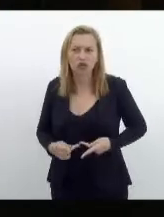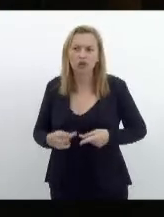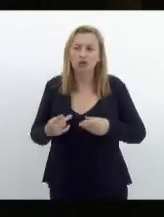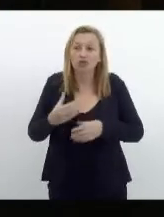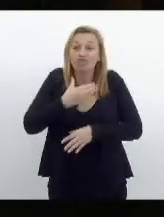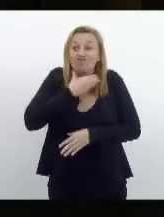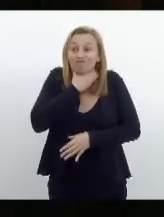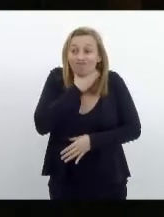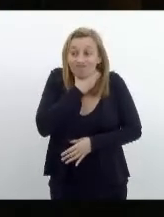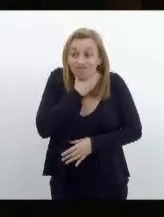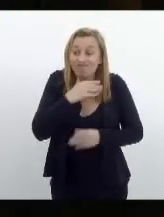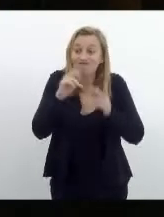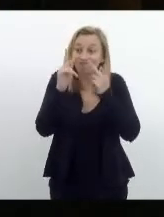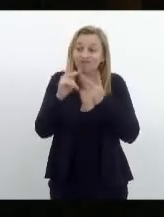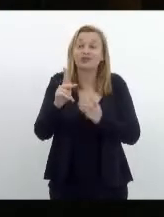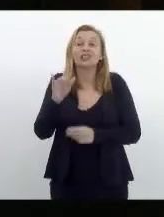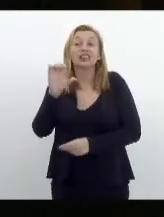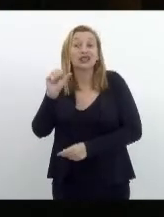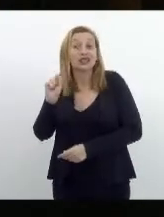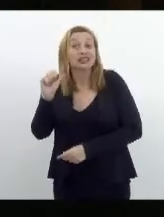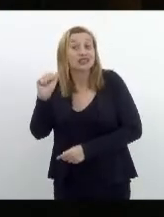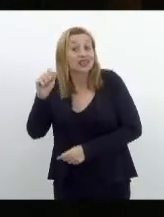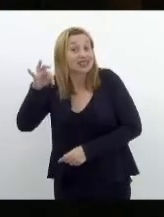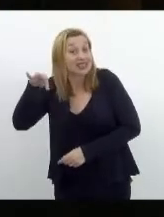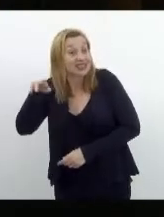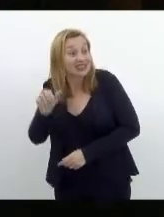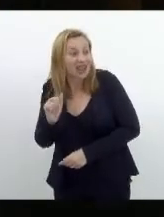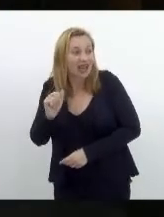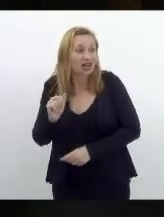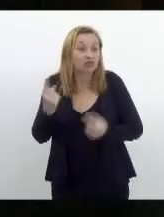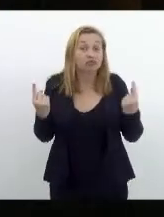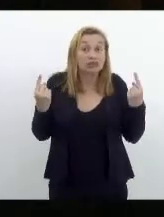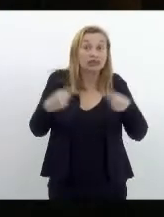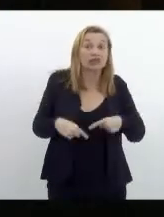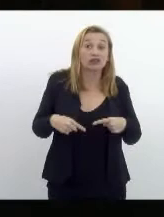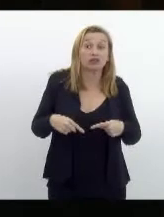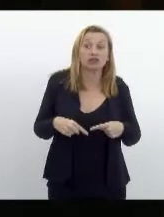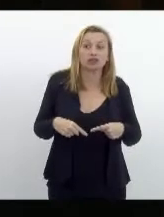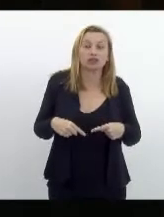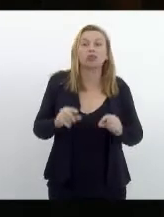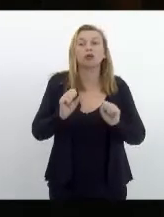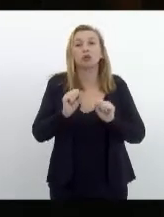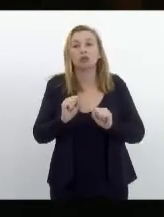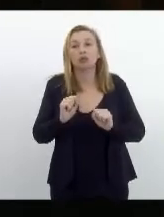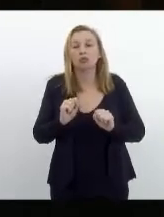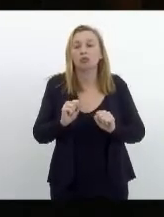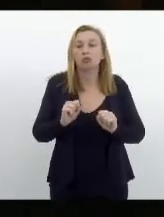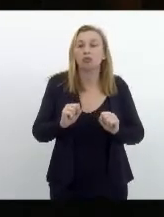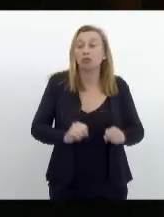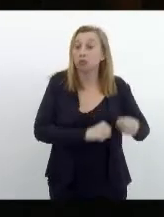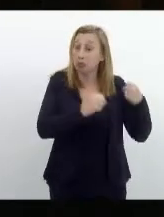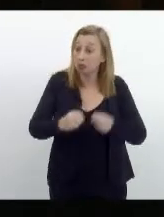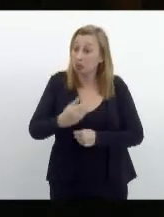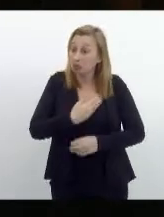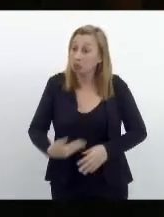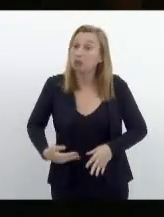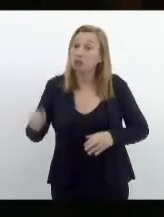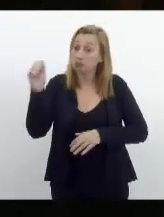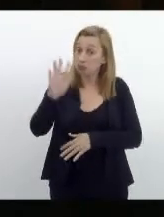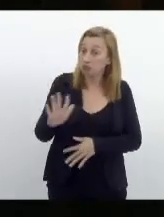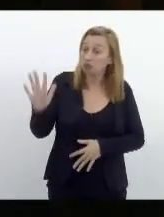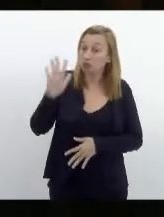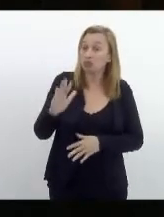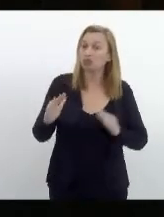crise humanitária, a crise sanitária, colocou um desafio para o poder público em geral, que é uma